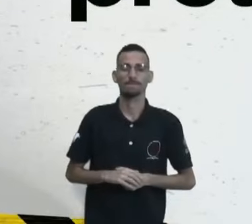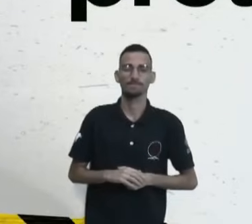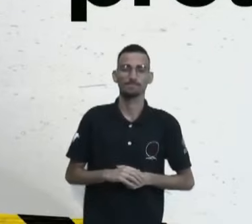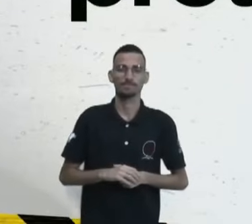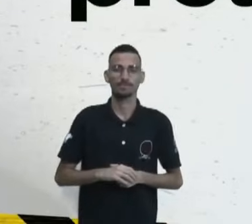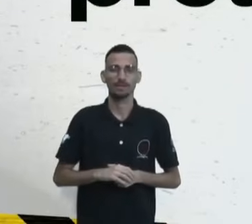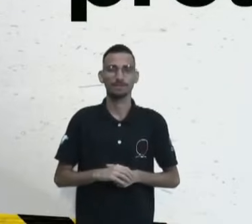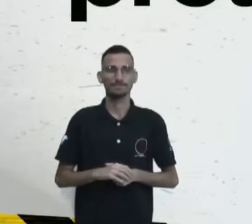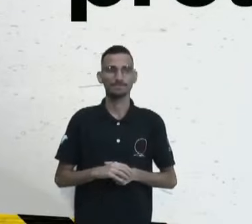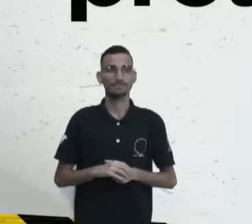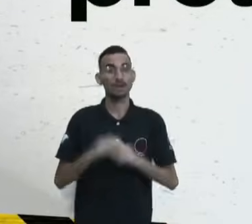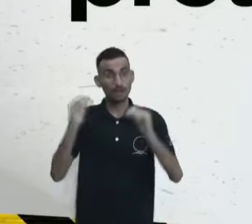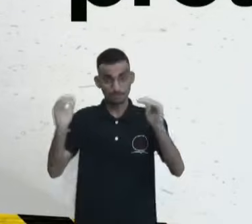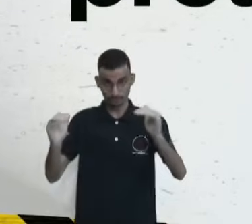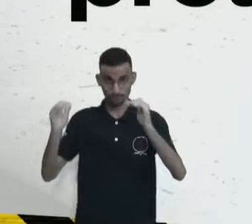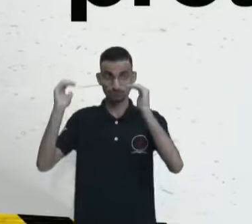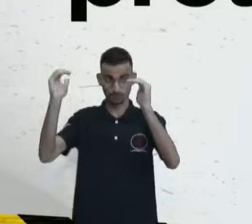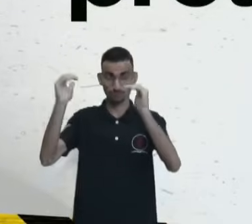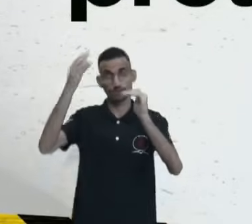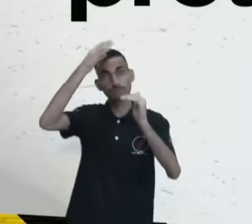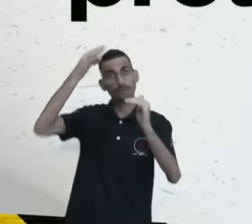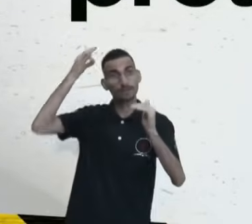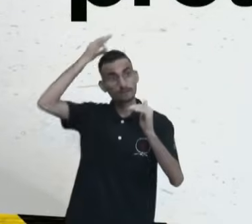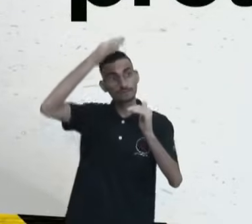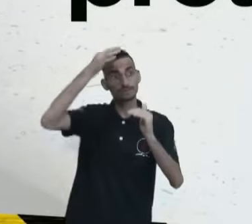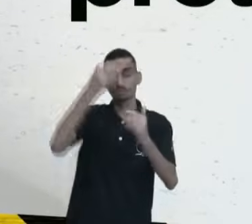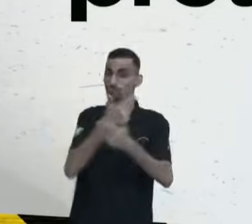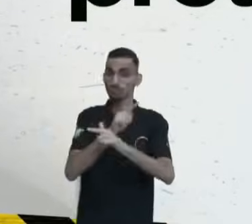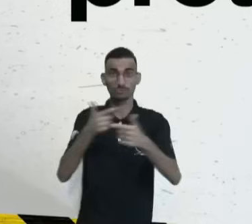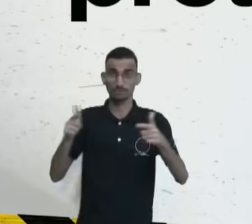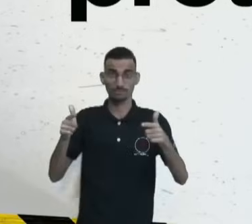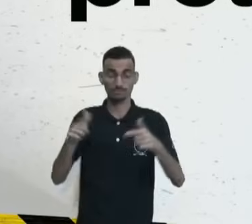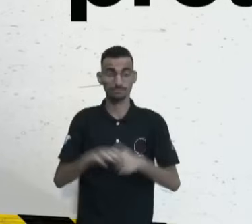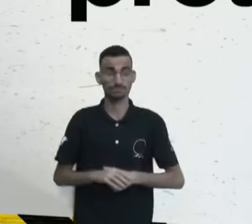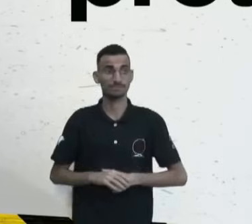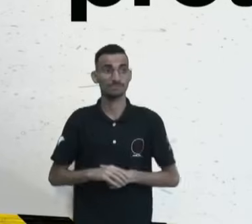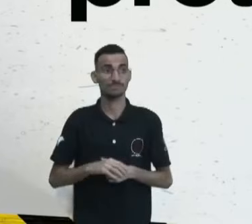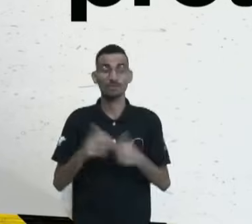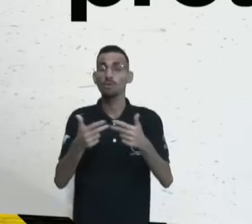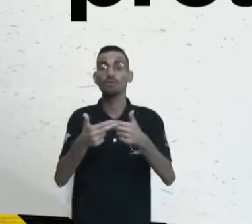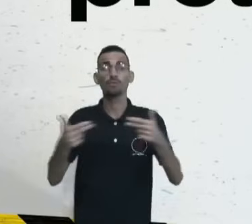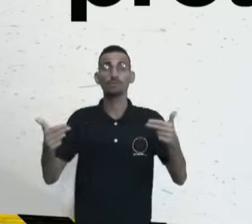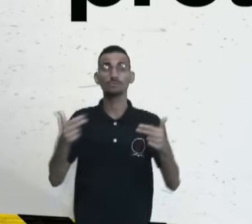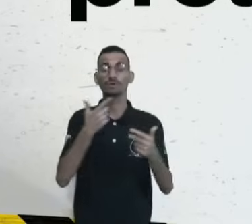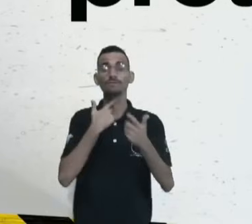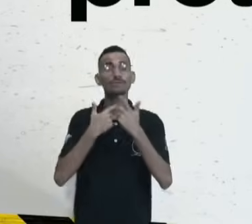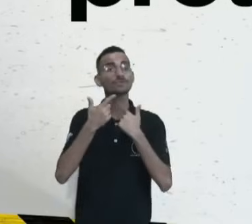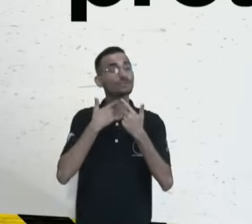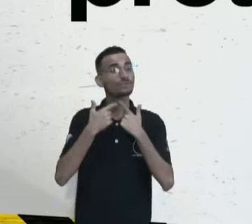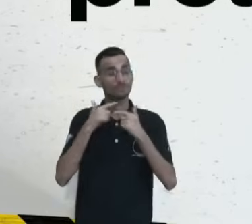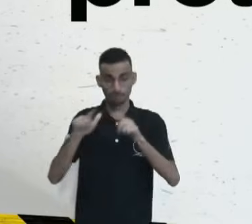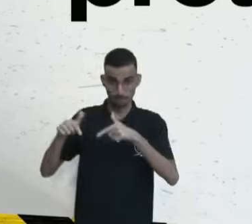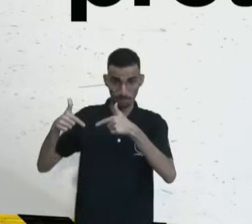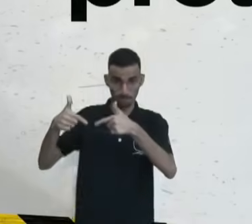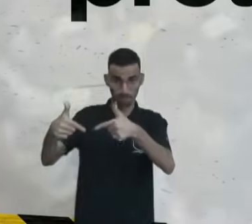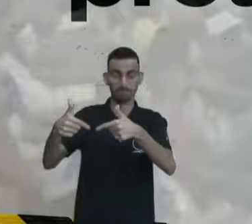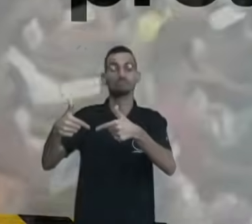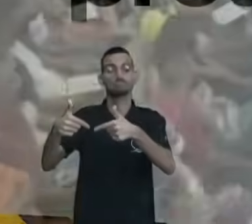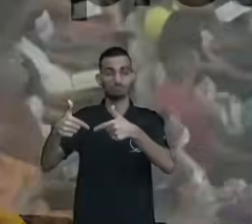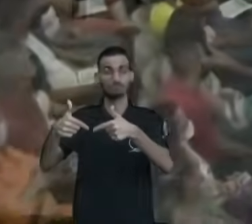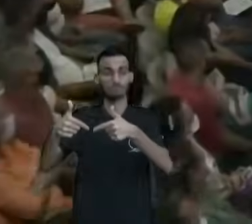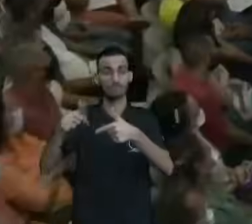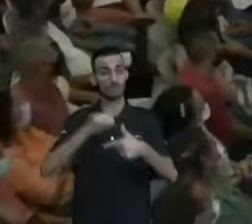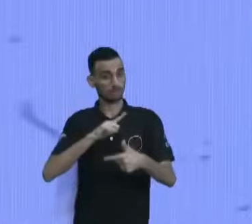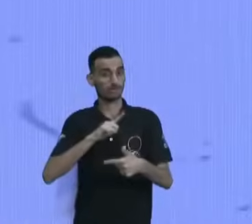possuem autoridade espiritual naquilo que eles pretendem no reino de Deus liderar